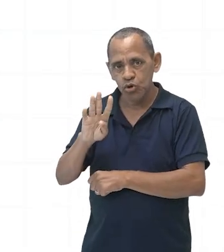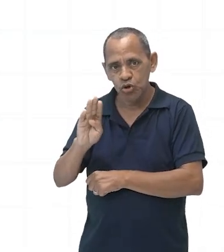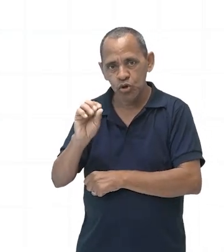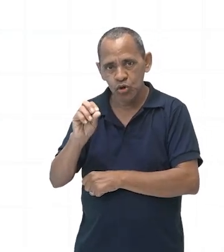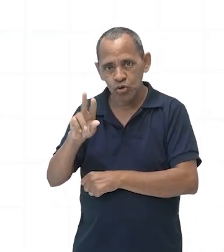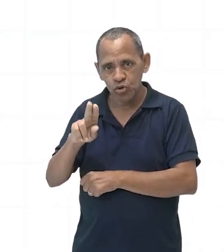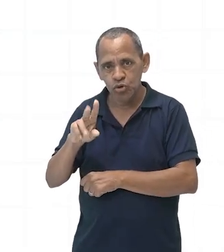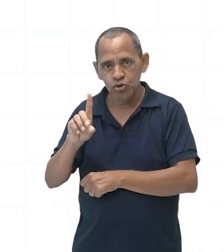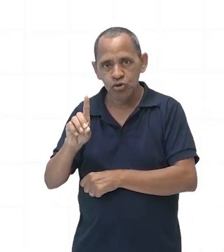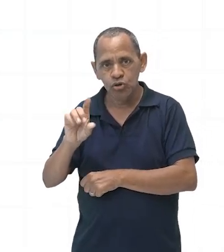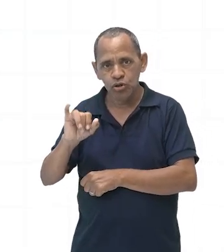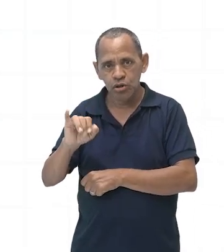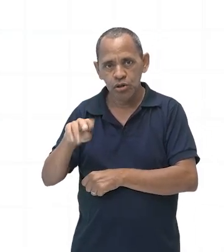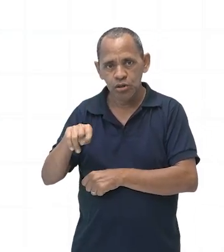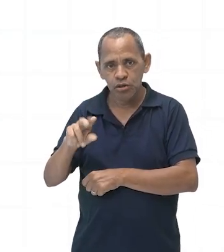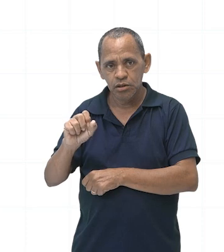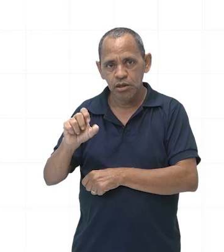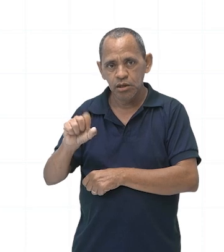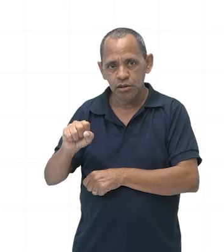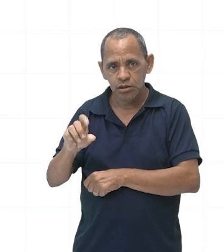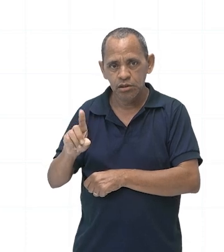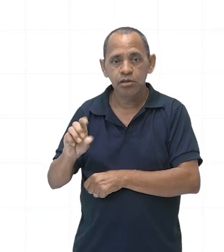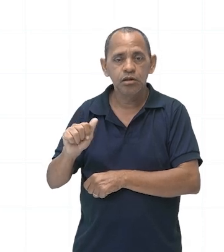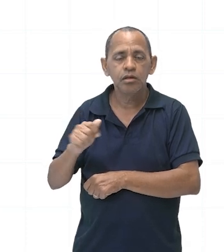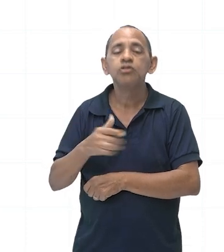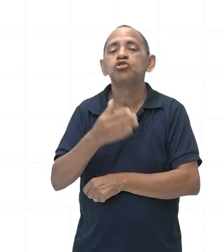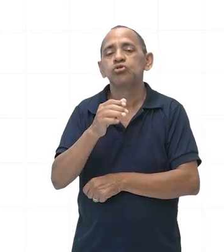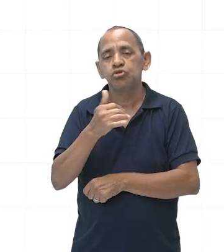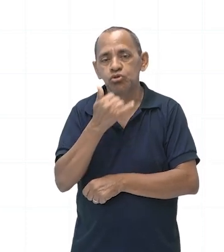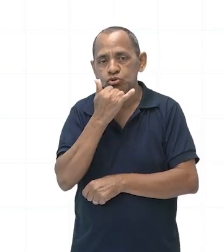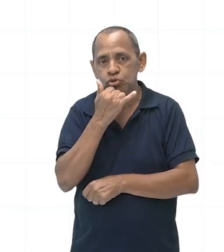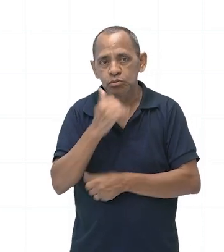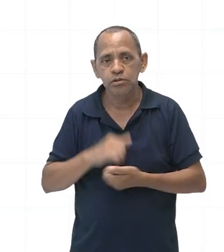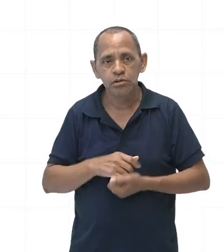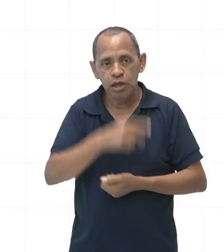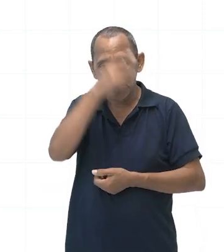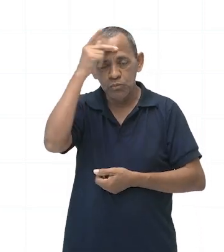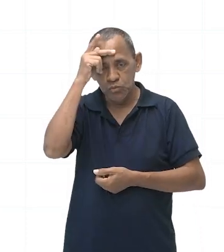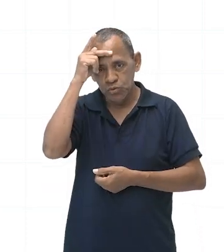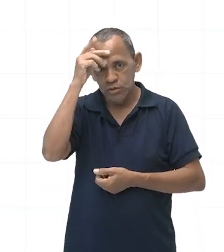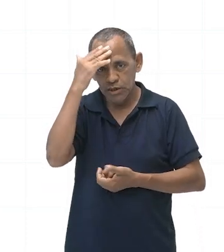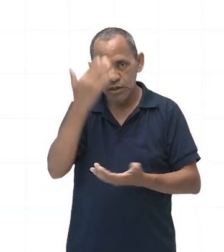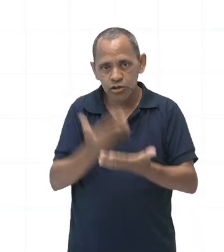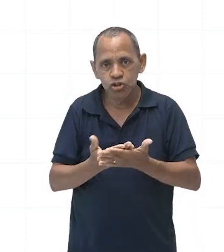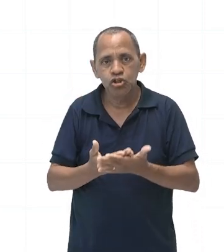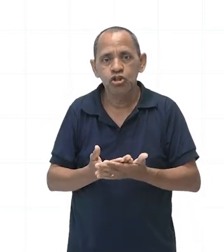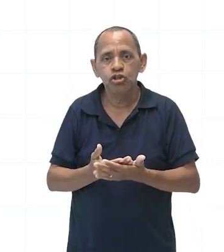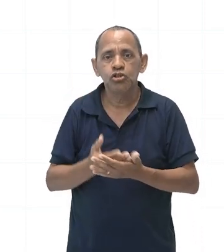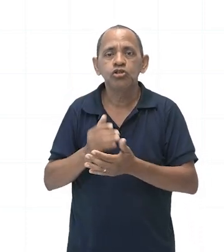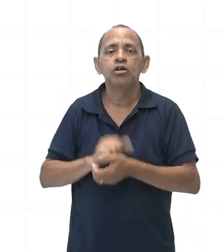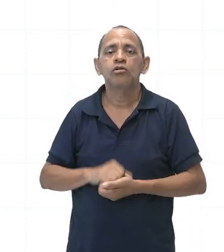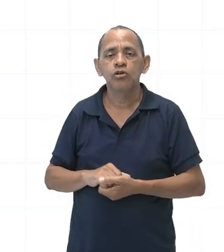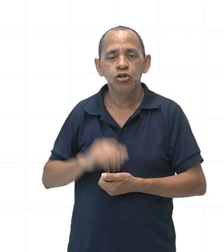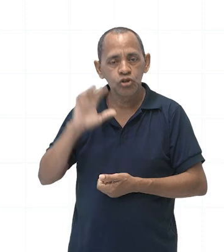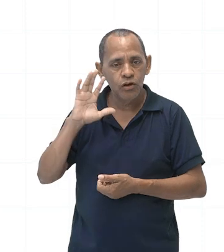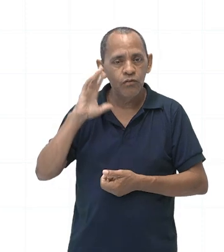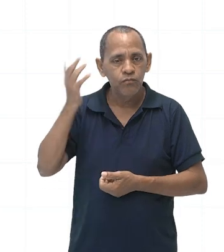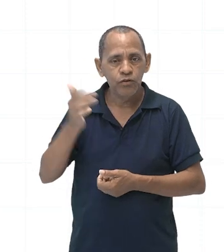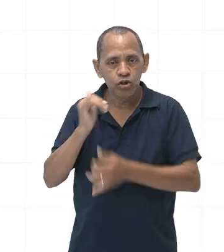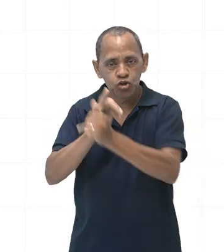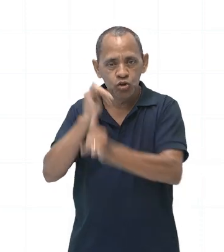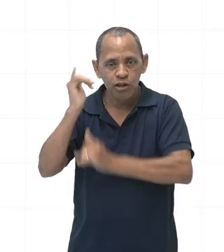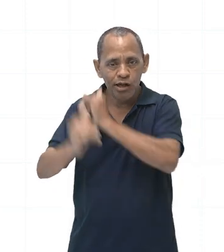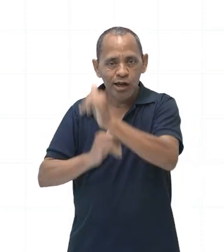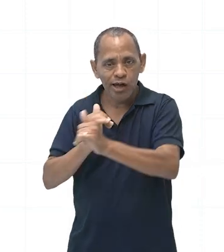Então eu tenho aqui o meu segundo exemplo. As pessoas acham que os acontecimentos online não são tão